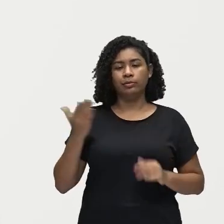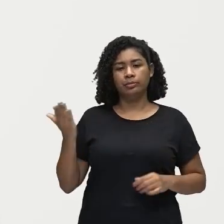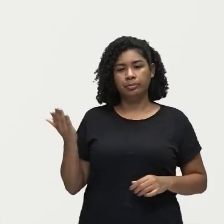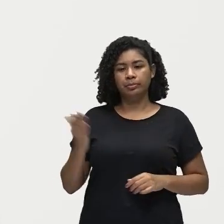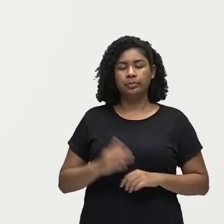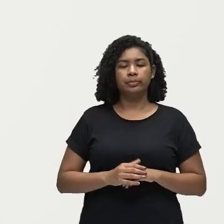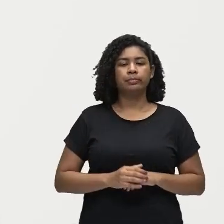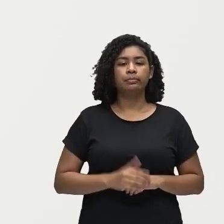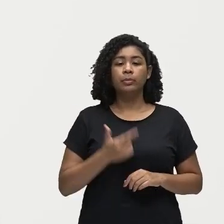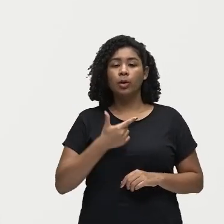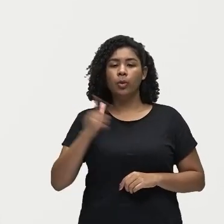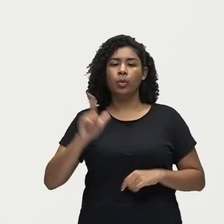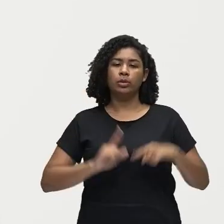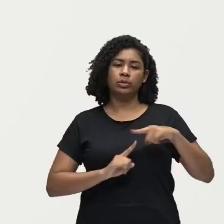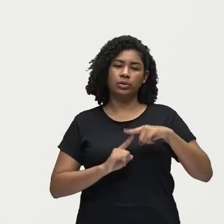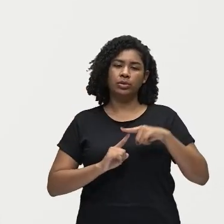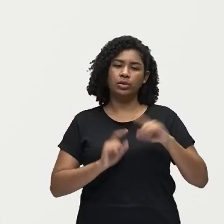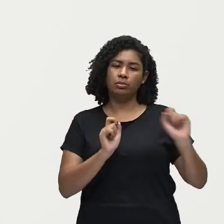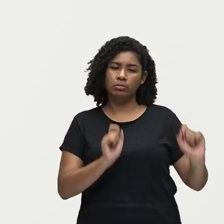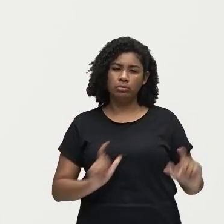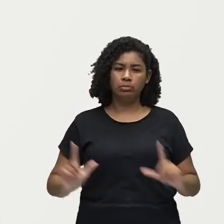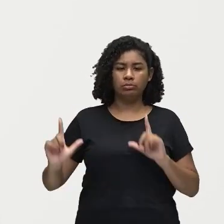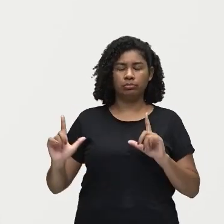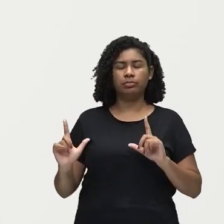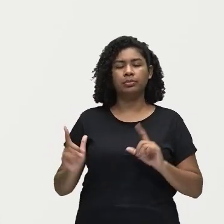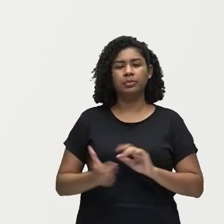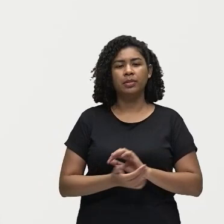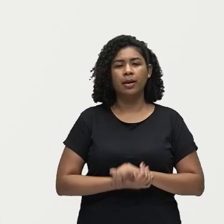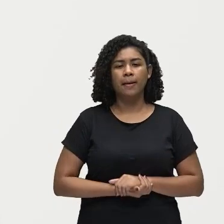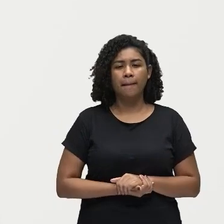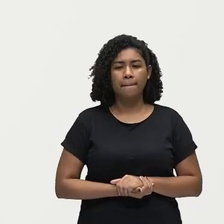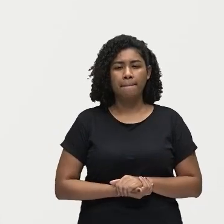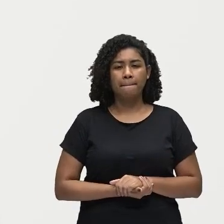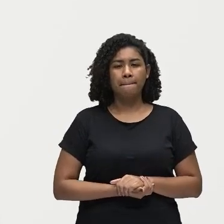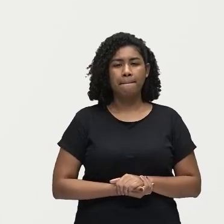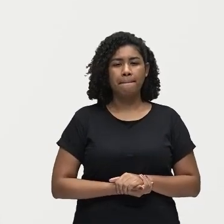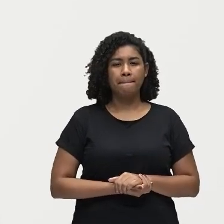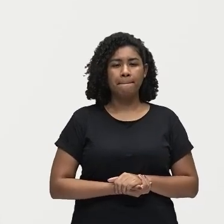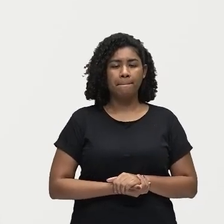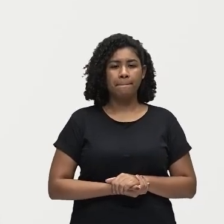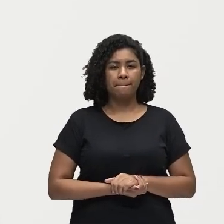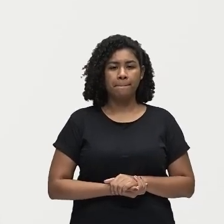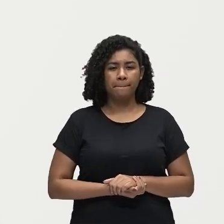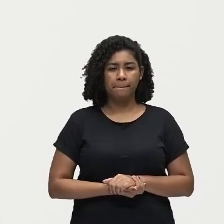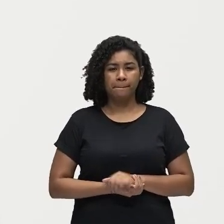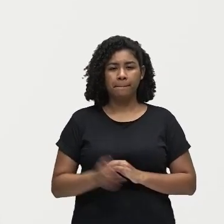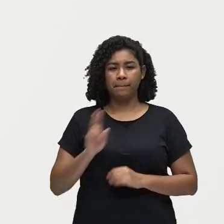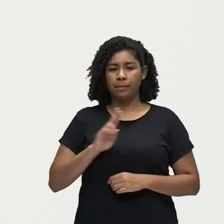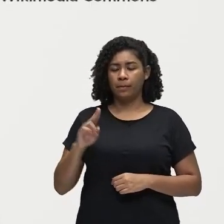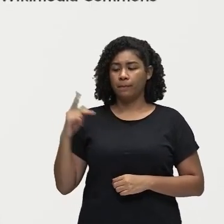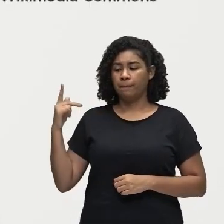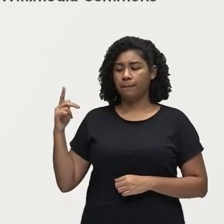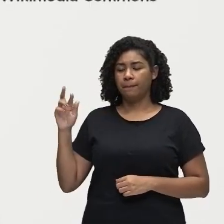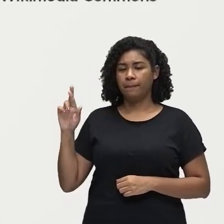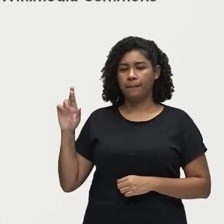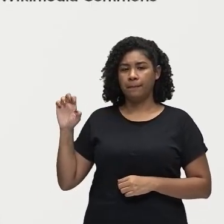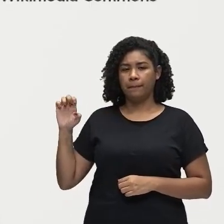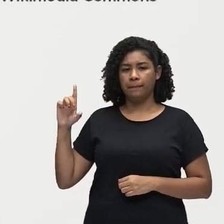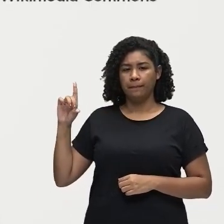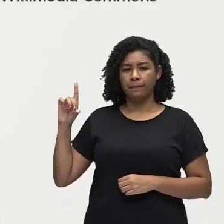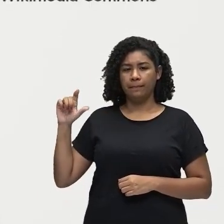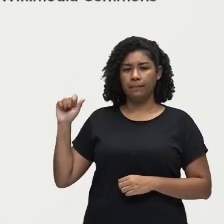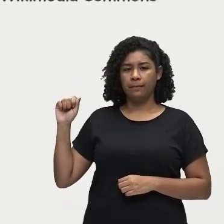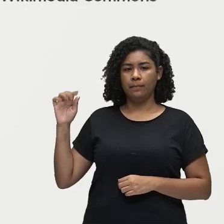outro tipo que nós temos de relação desarmônica é o predatismo.